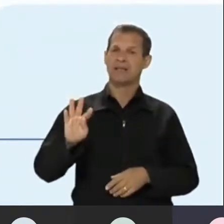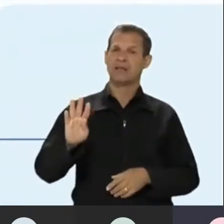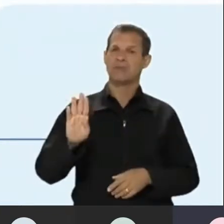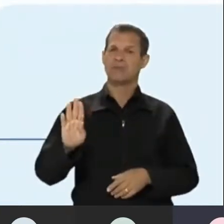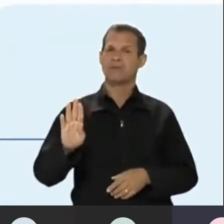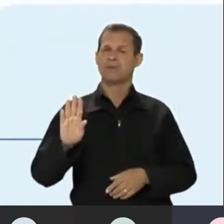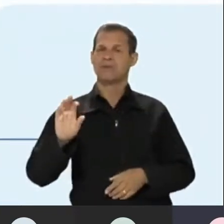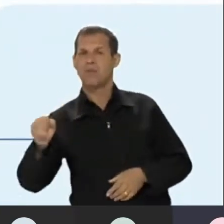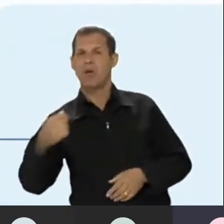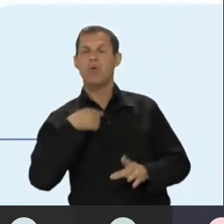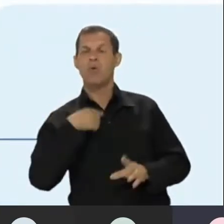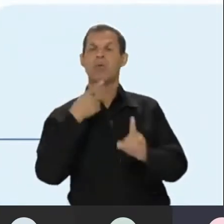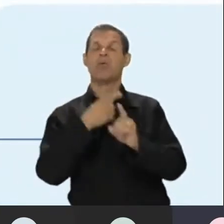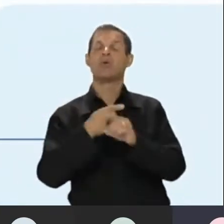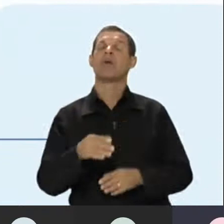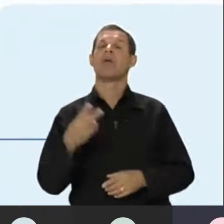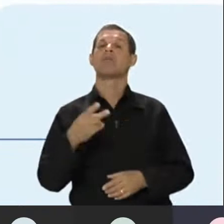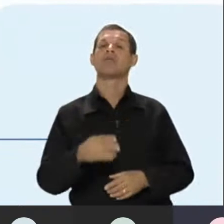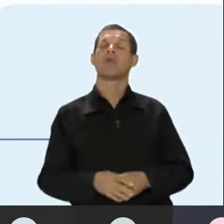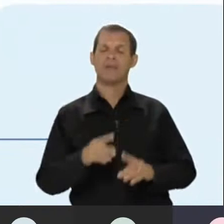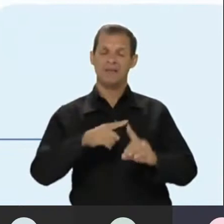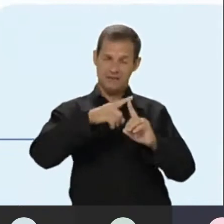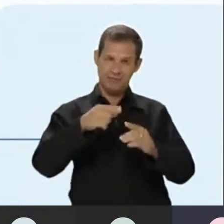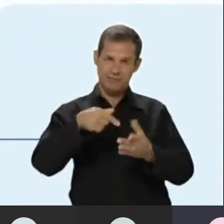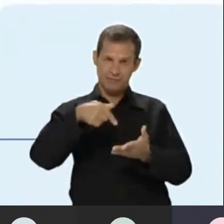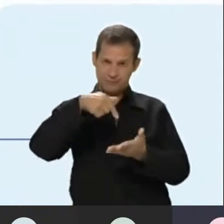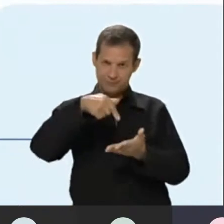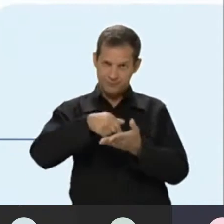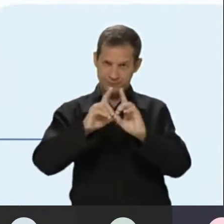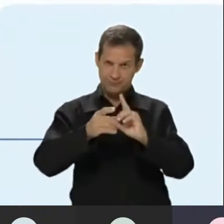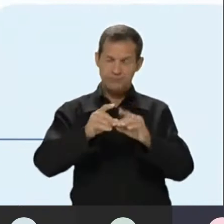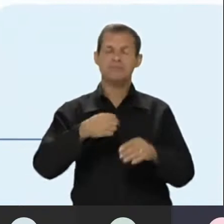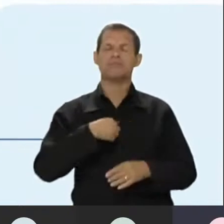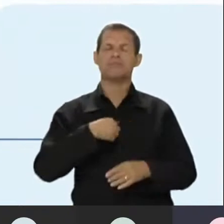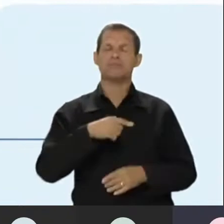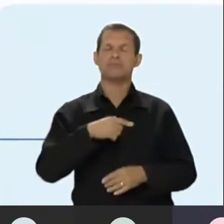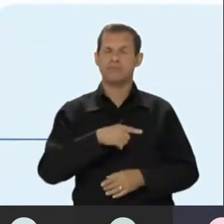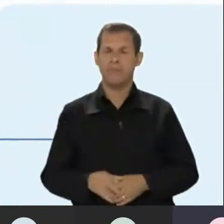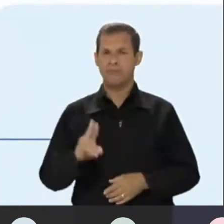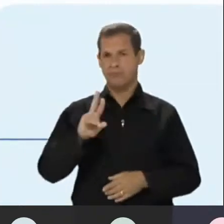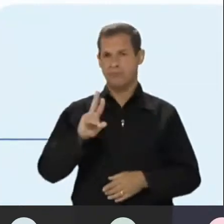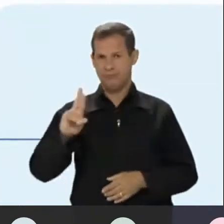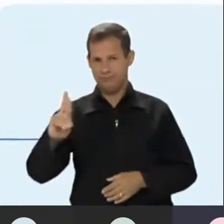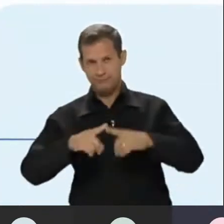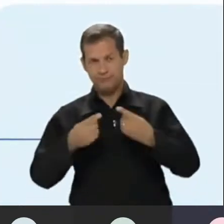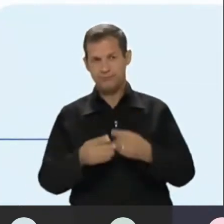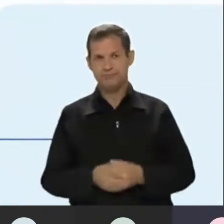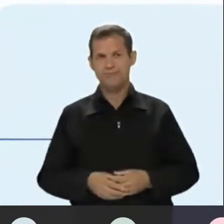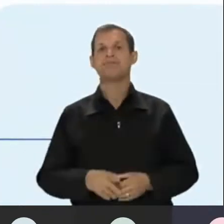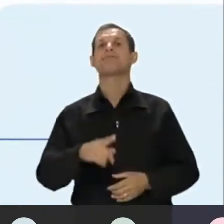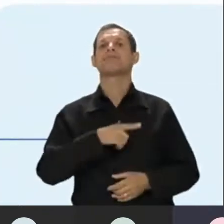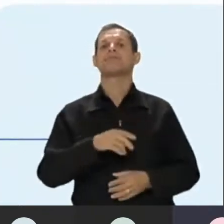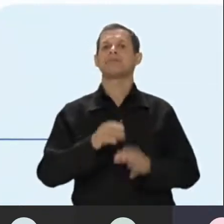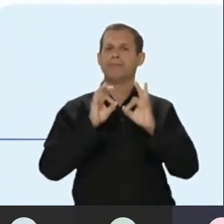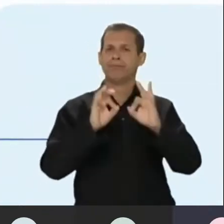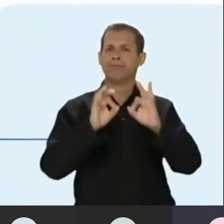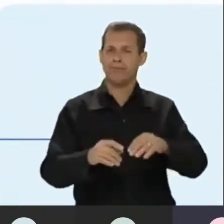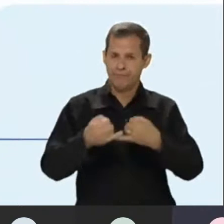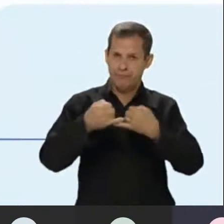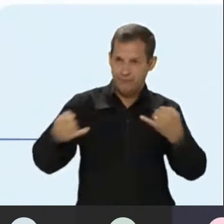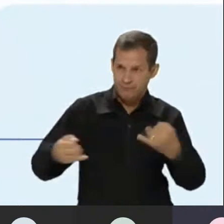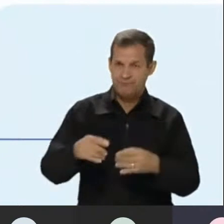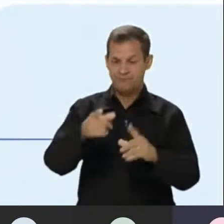bulbo seco, onde eu encontrei as duas, que é esse meu ponto de intersecção, eu tenho a minha umidade relativa. E aqui sim caiu certinho